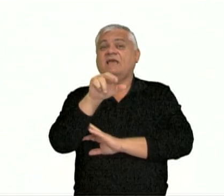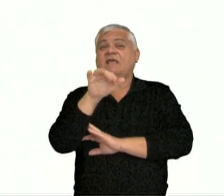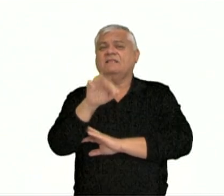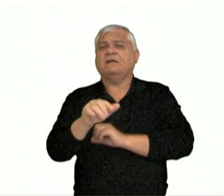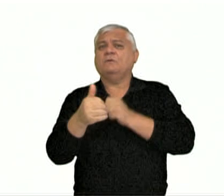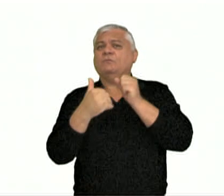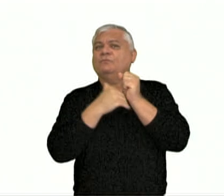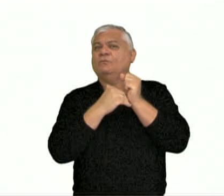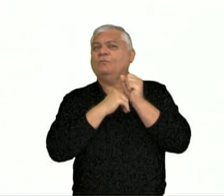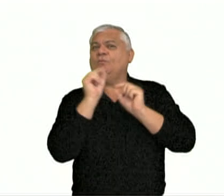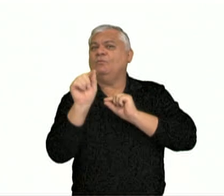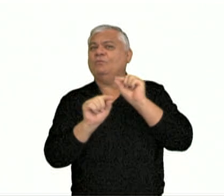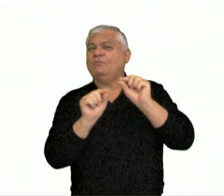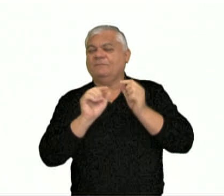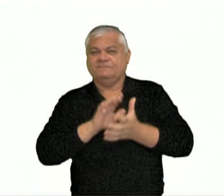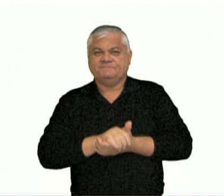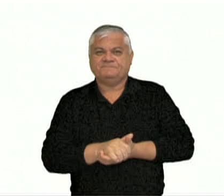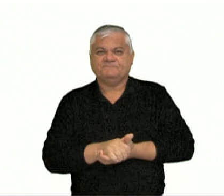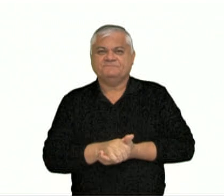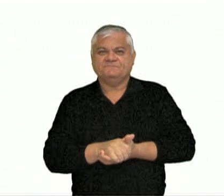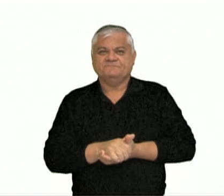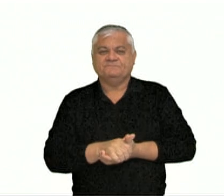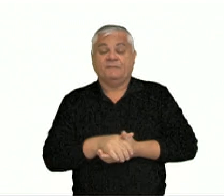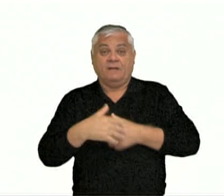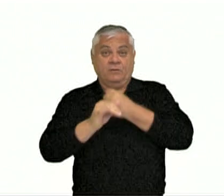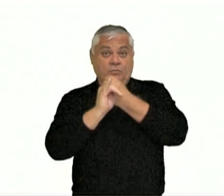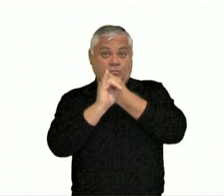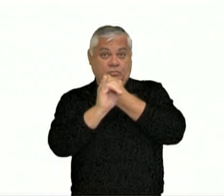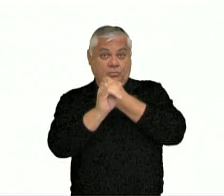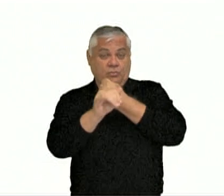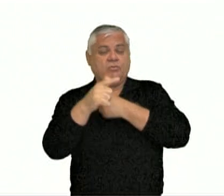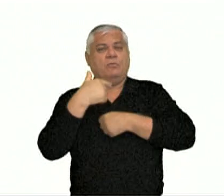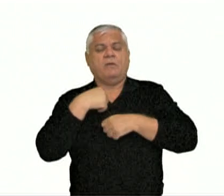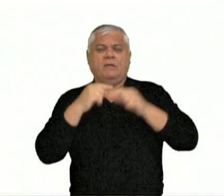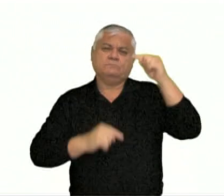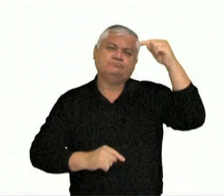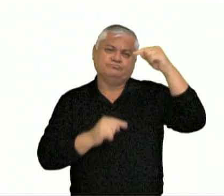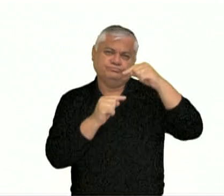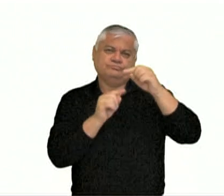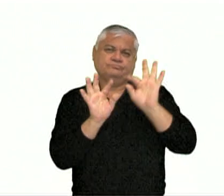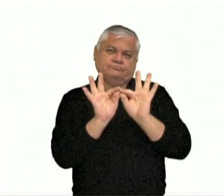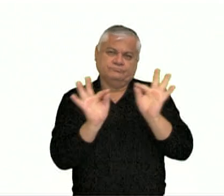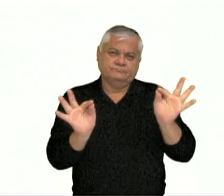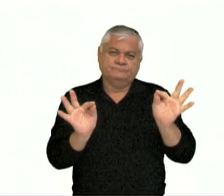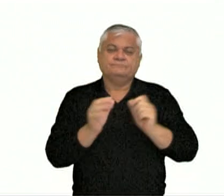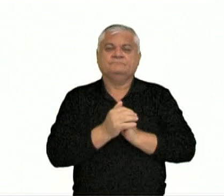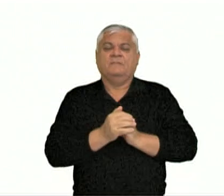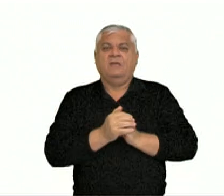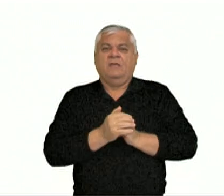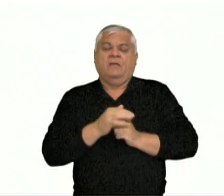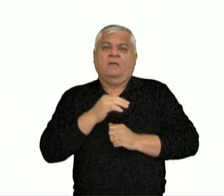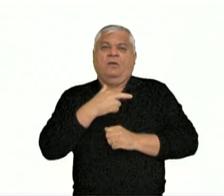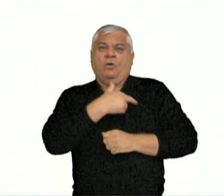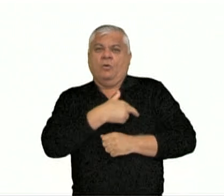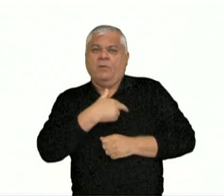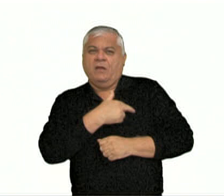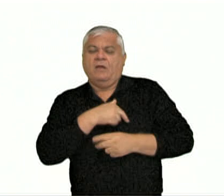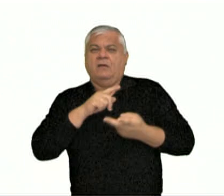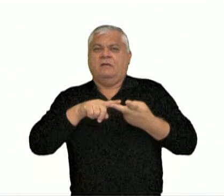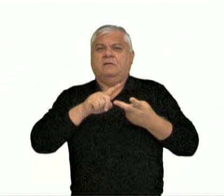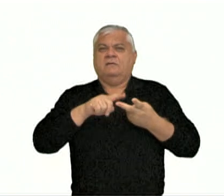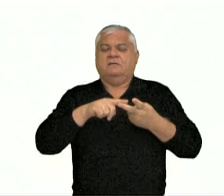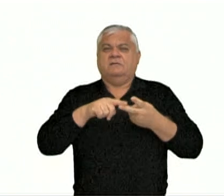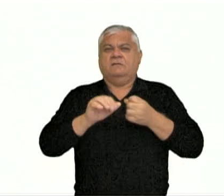ver? O conto é uma narrativa curta. Então, romance, conto,